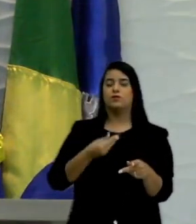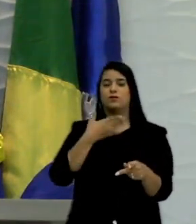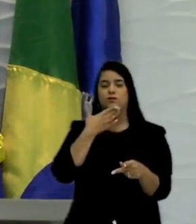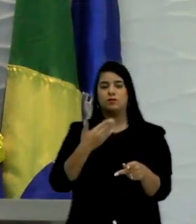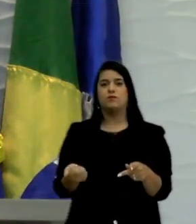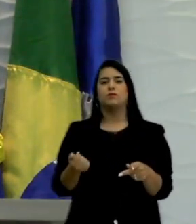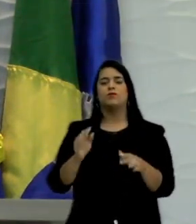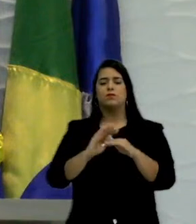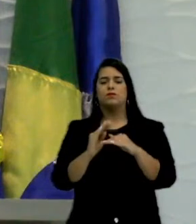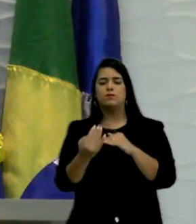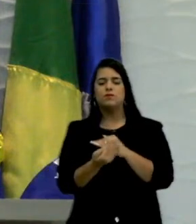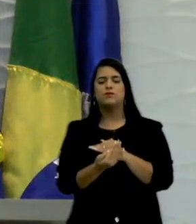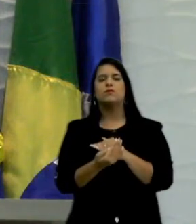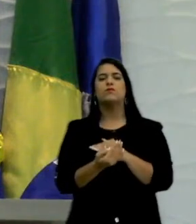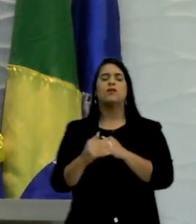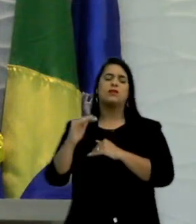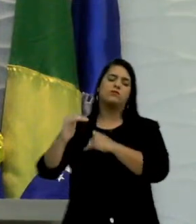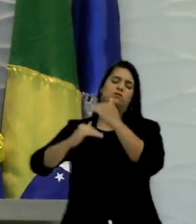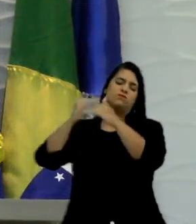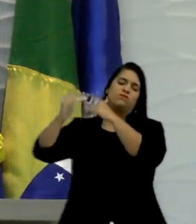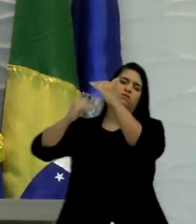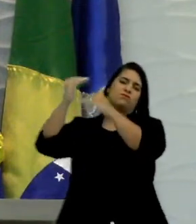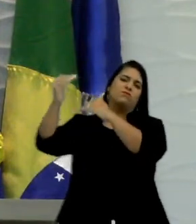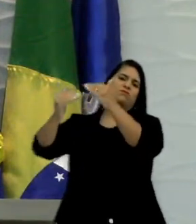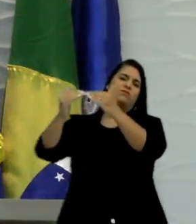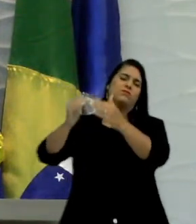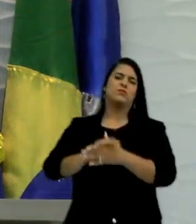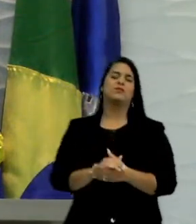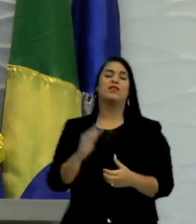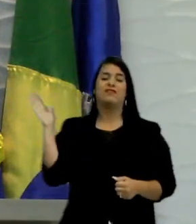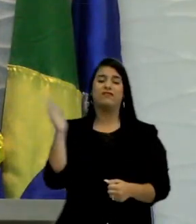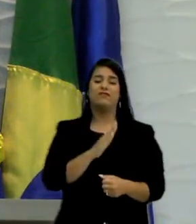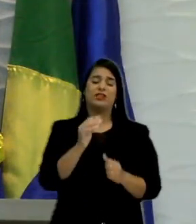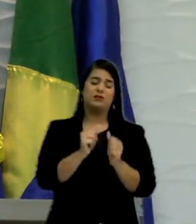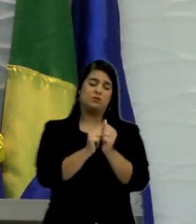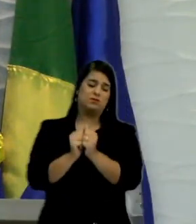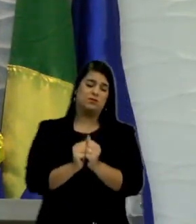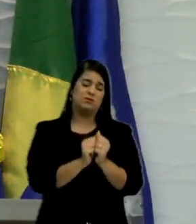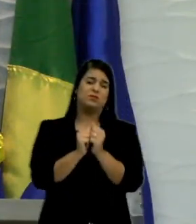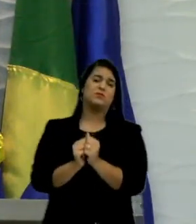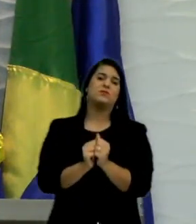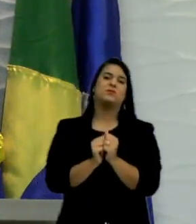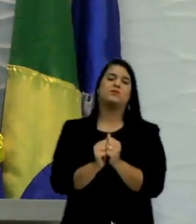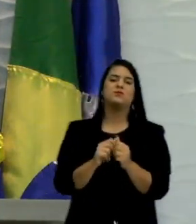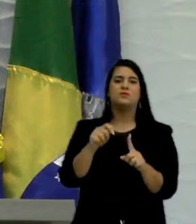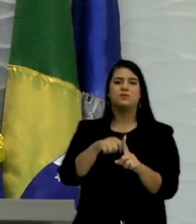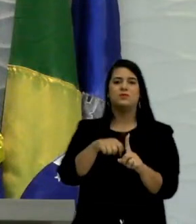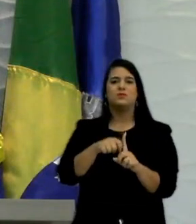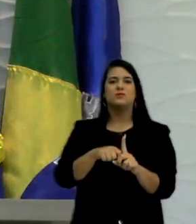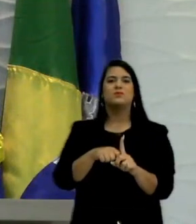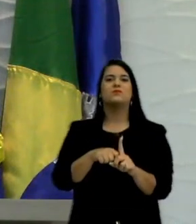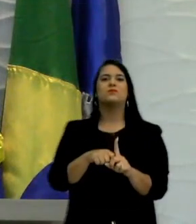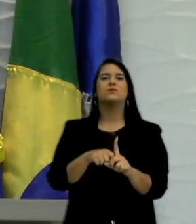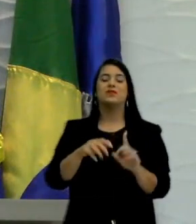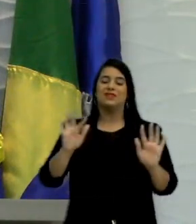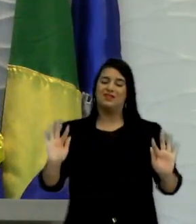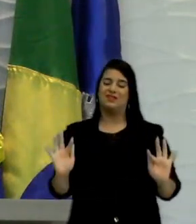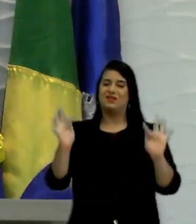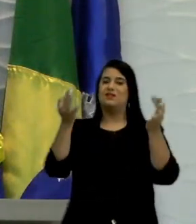bairros caminhando e avançando para o desenvolvimento. Vamos caminhar juntos. Esse mês é mês de aniversário de São Bento do